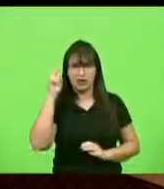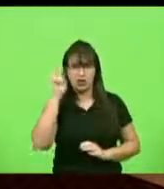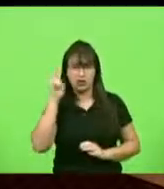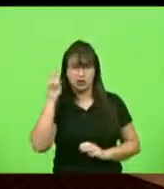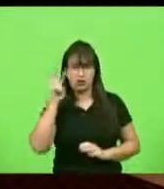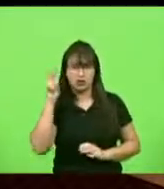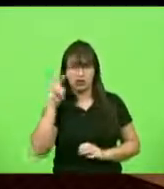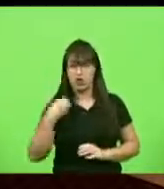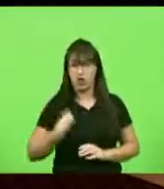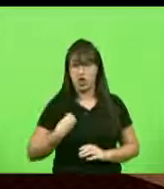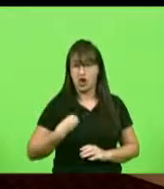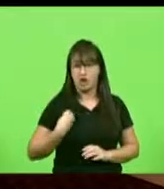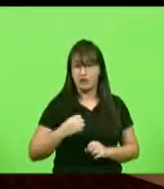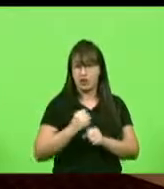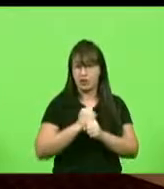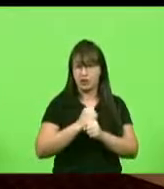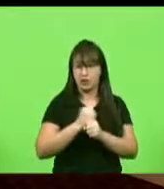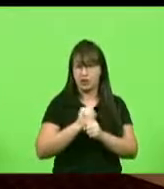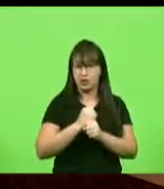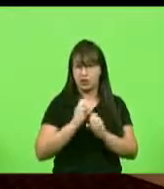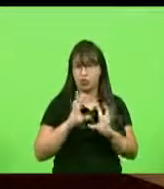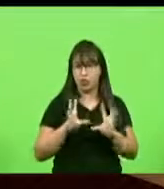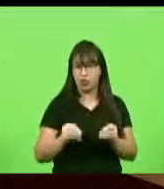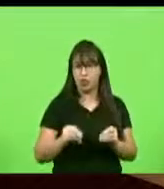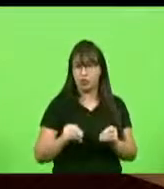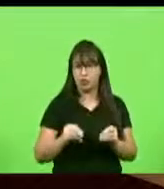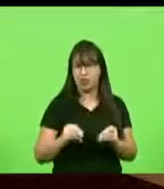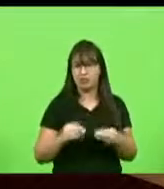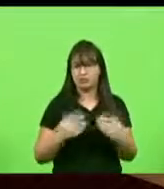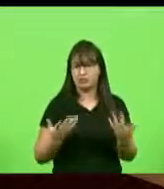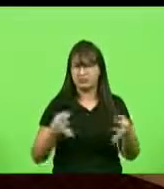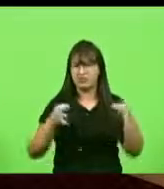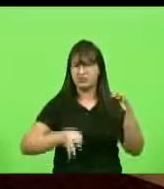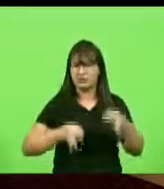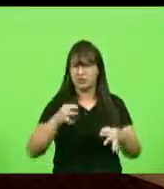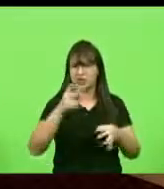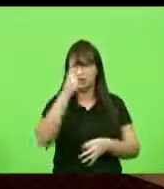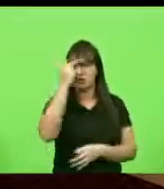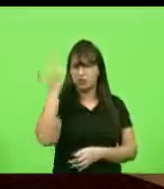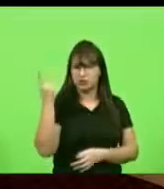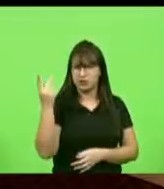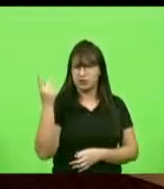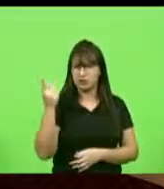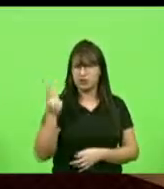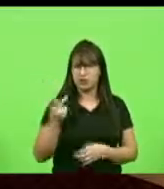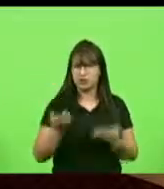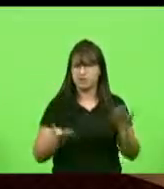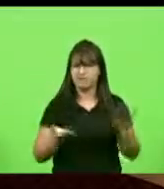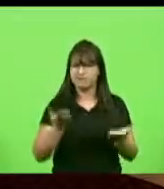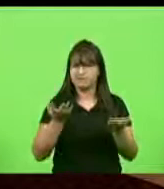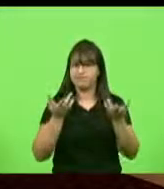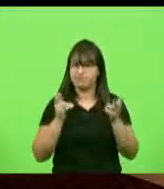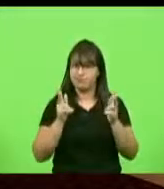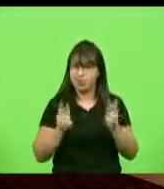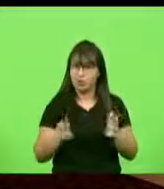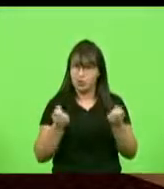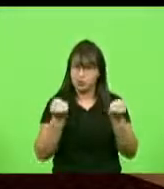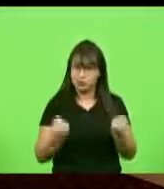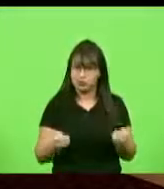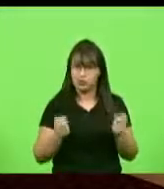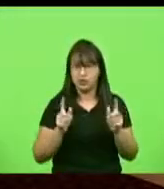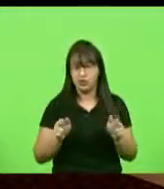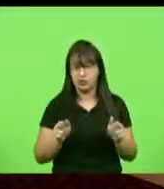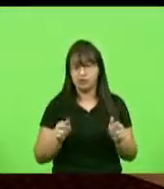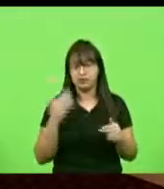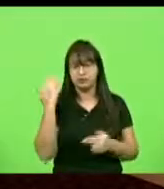anos ilibada de acompanhamento. Eu acho que a gente tem que julgar as pessoas com o mesmo peso. Portanto, eu entendo dessa forma e eu